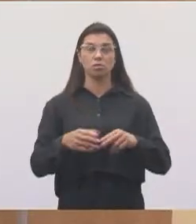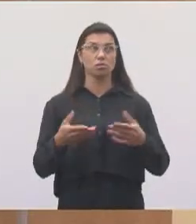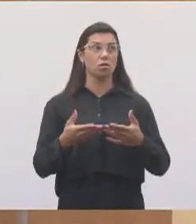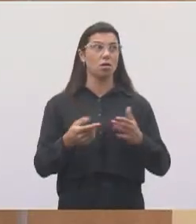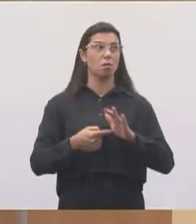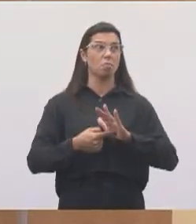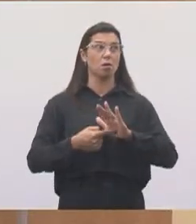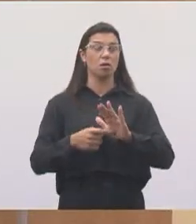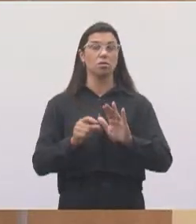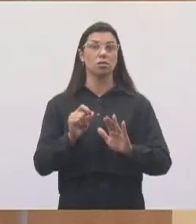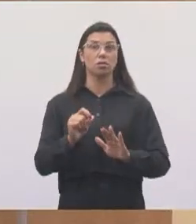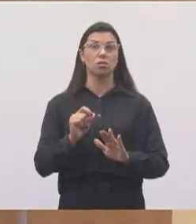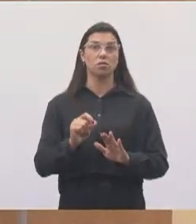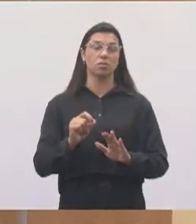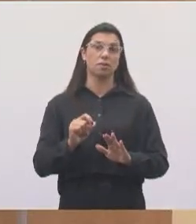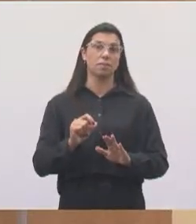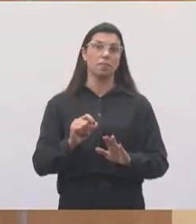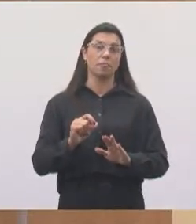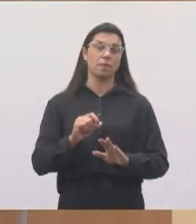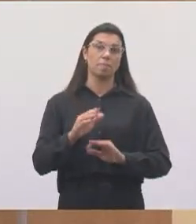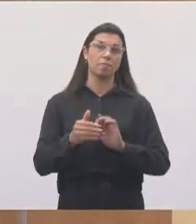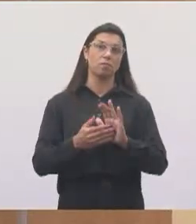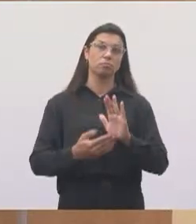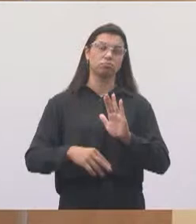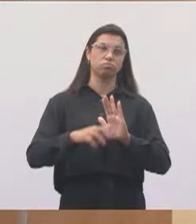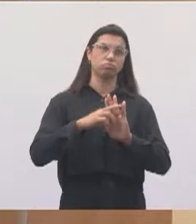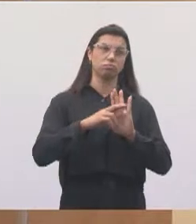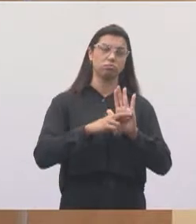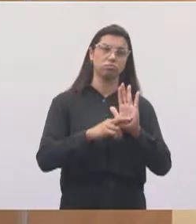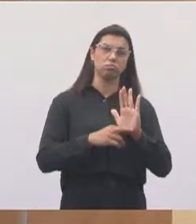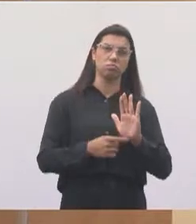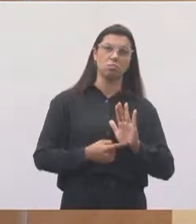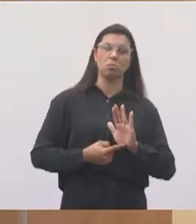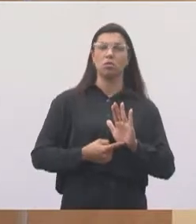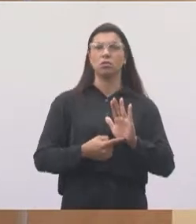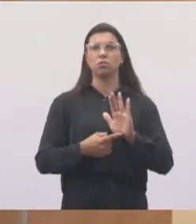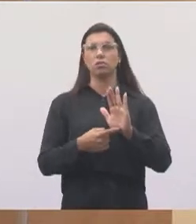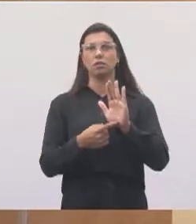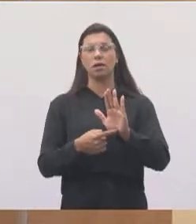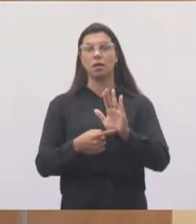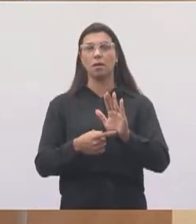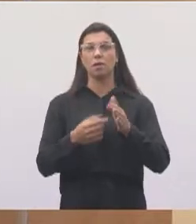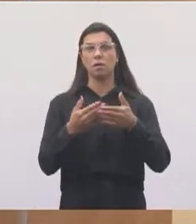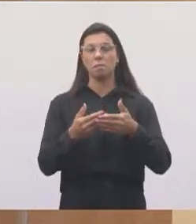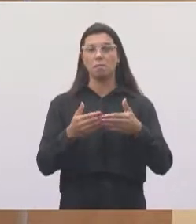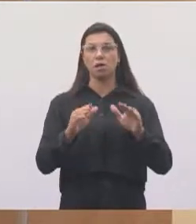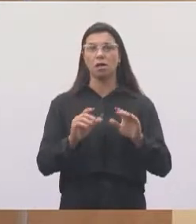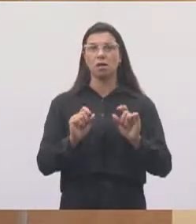proposto, integrantes do relatório de avaliação atuarial e que permita